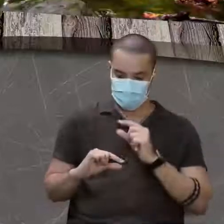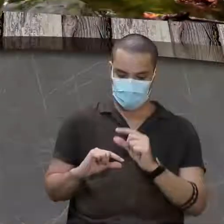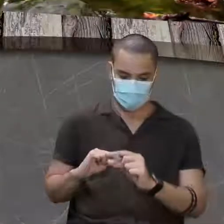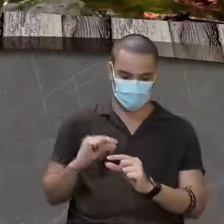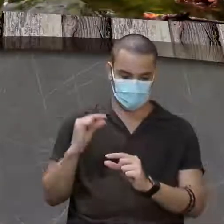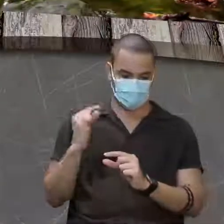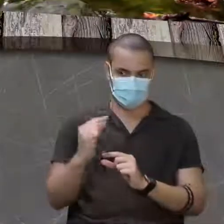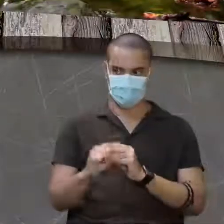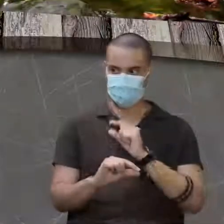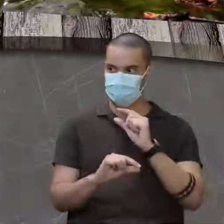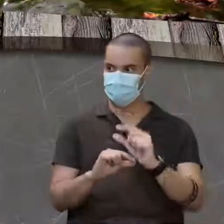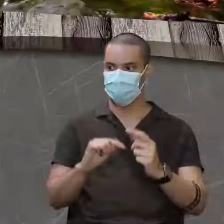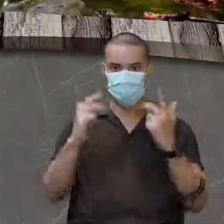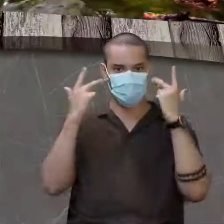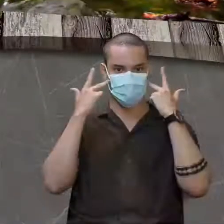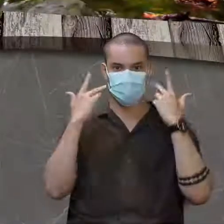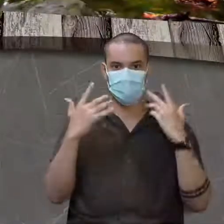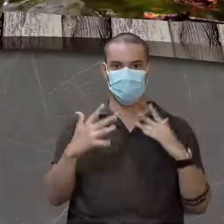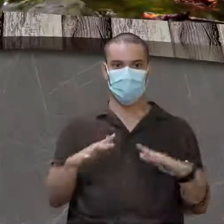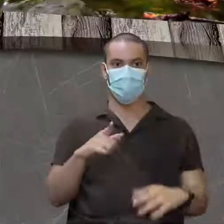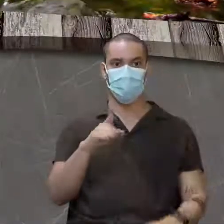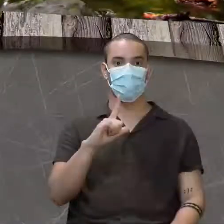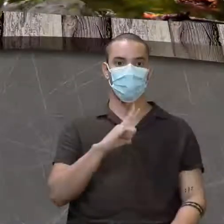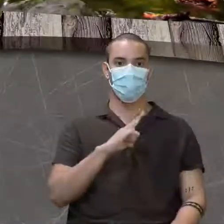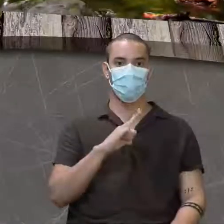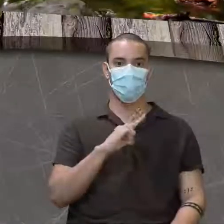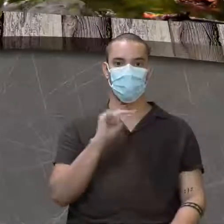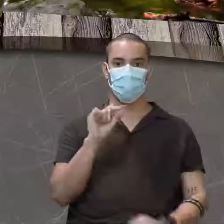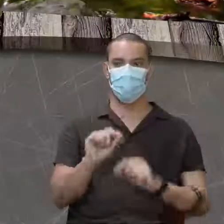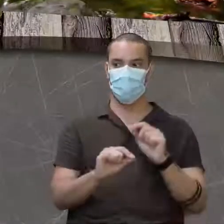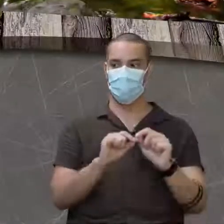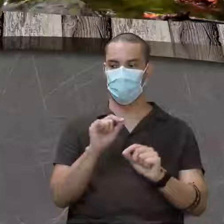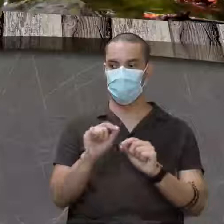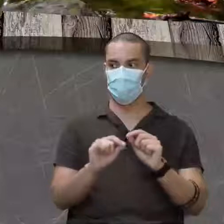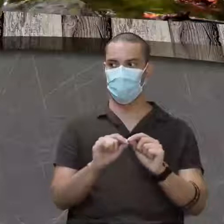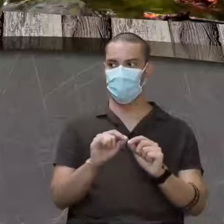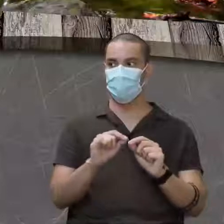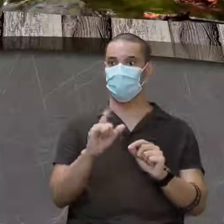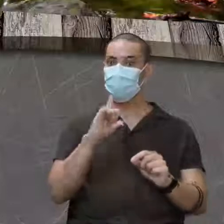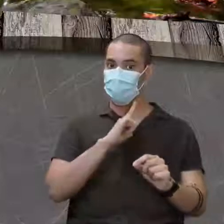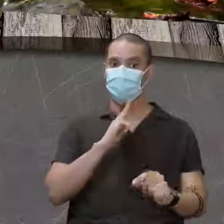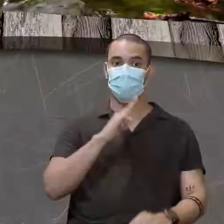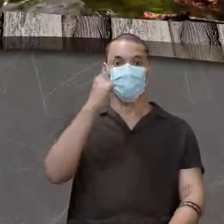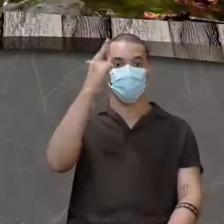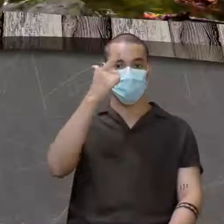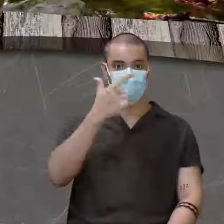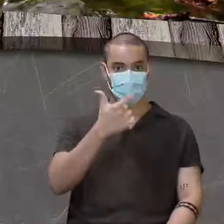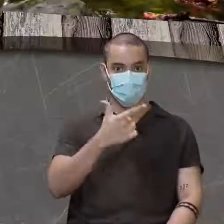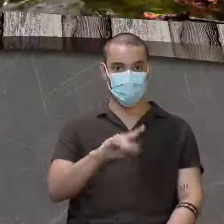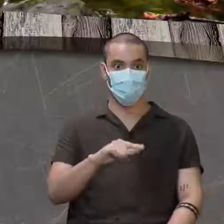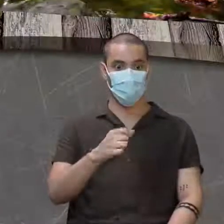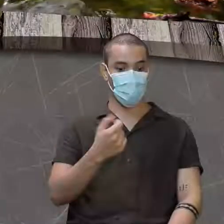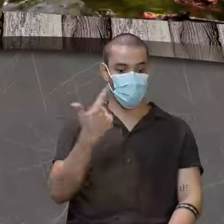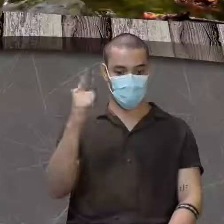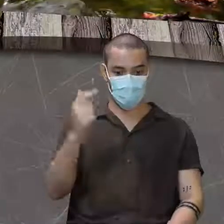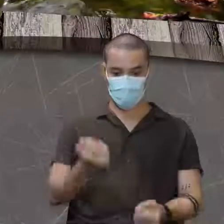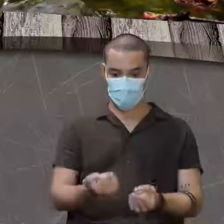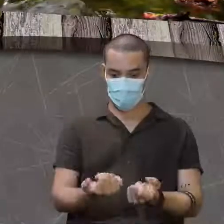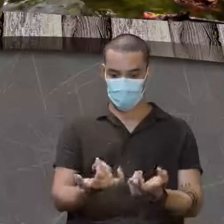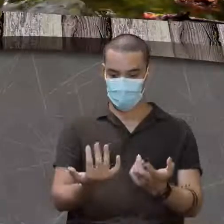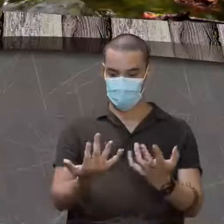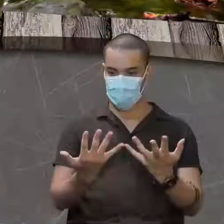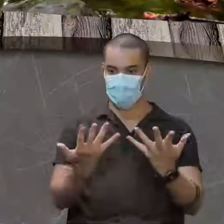Gradativamente, naturalmente, você vai ter essa vegetação novamente se reerguendo.